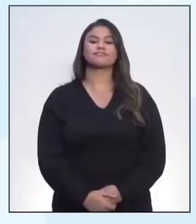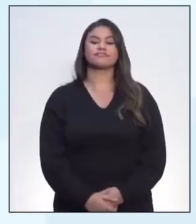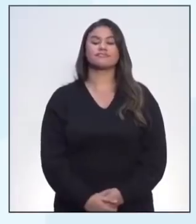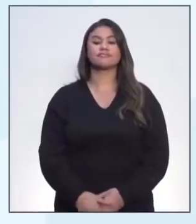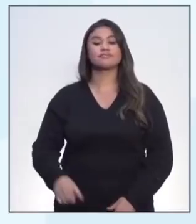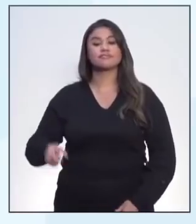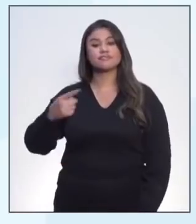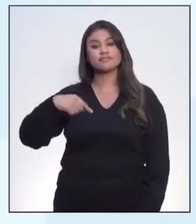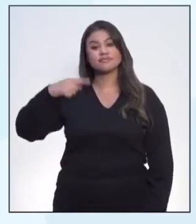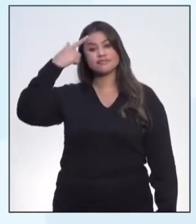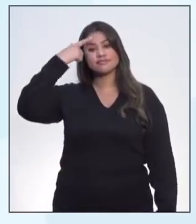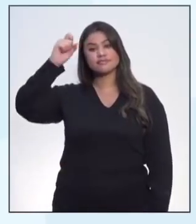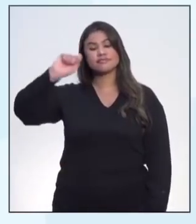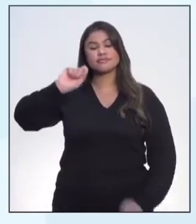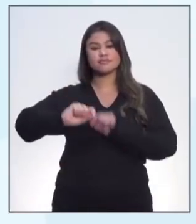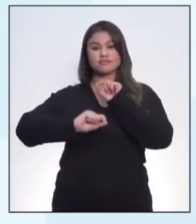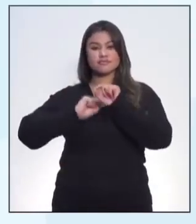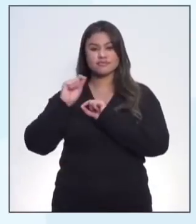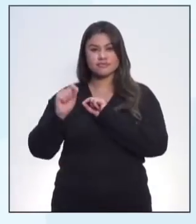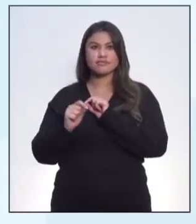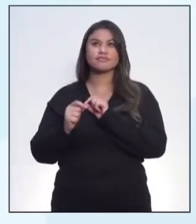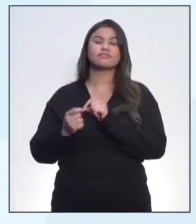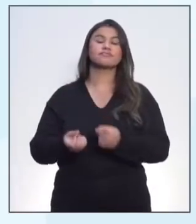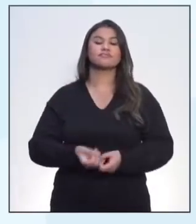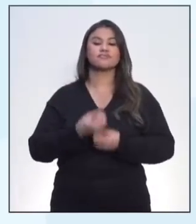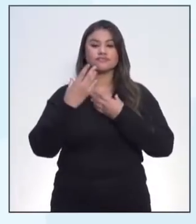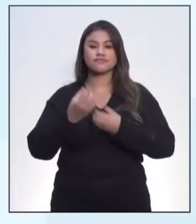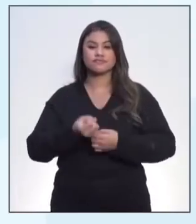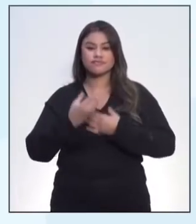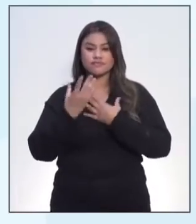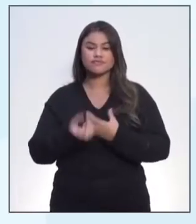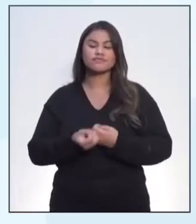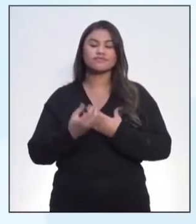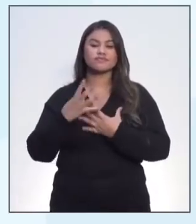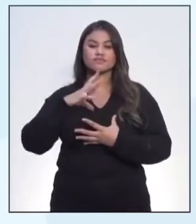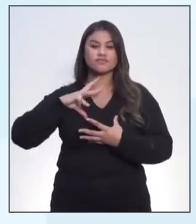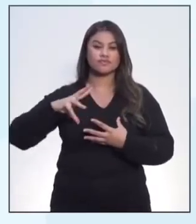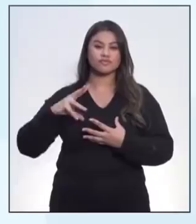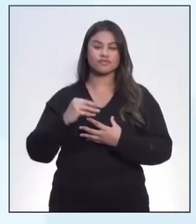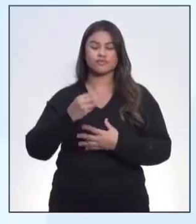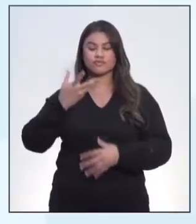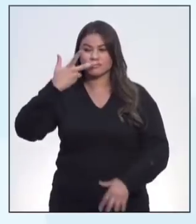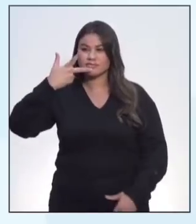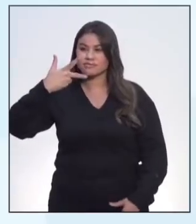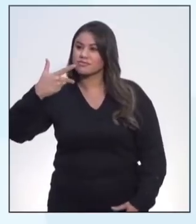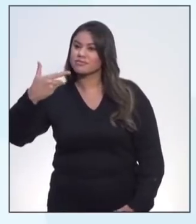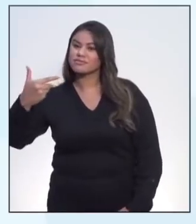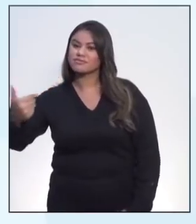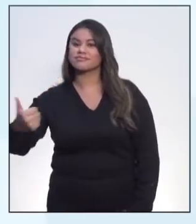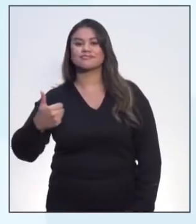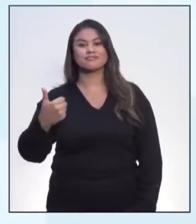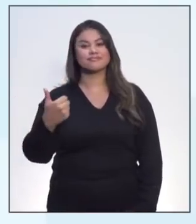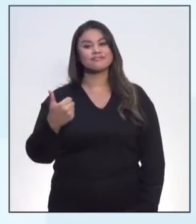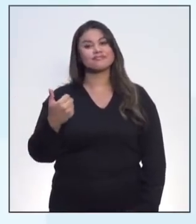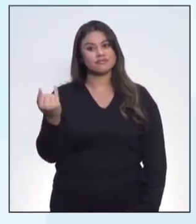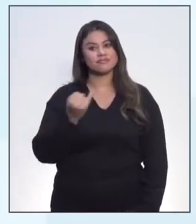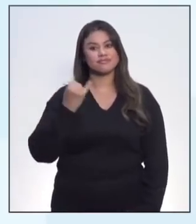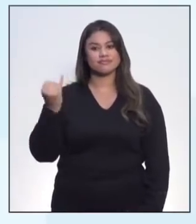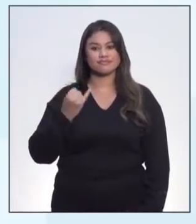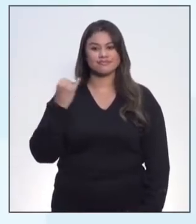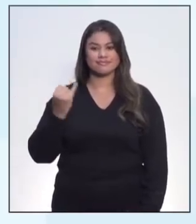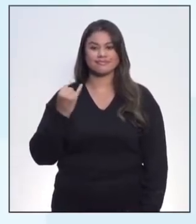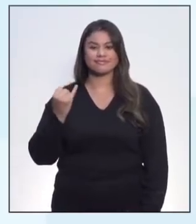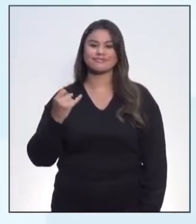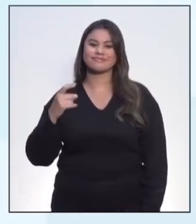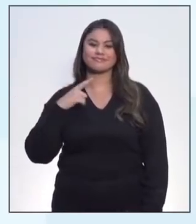de tornar as informações, de tornar o gráfico, tornar os dados atrativos visualmente é extremamente importante. E é isso que a